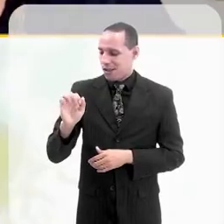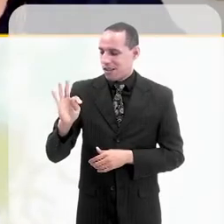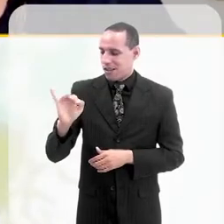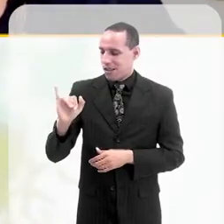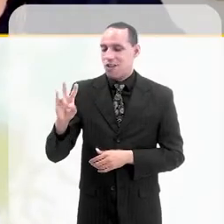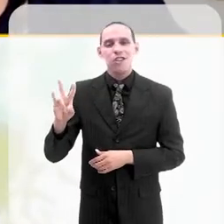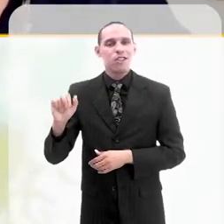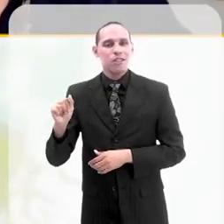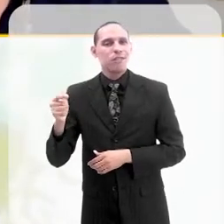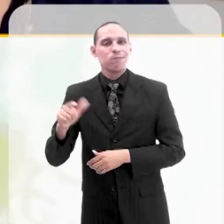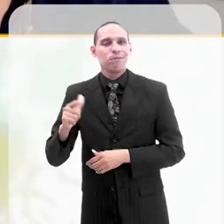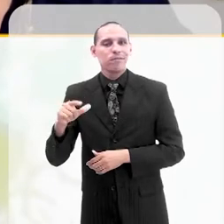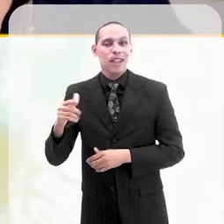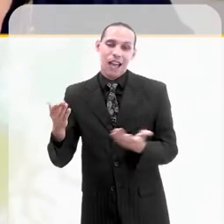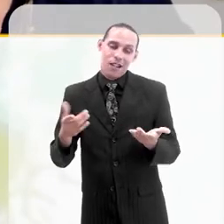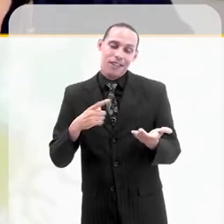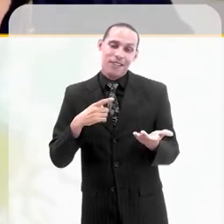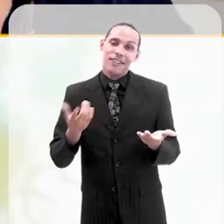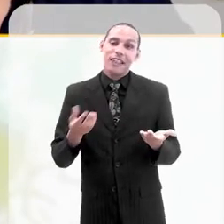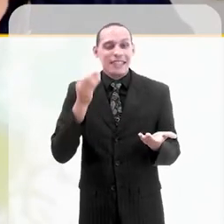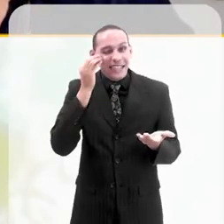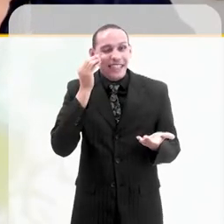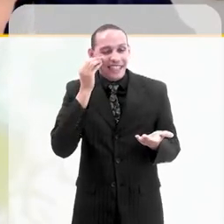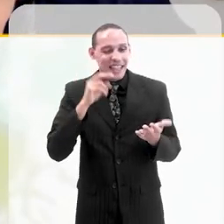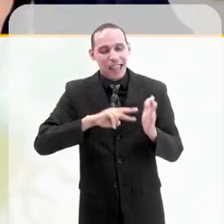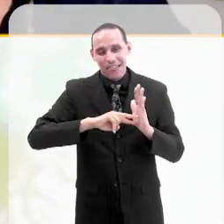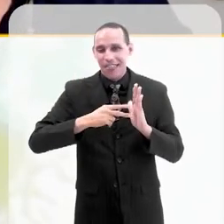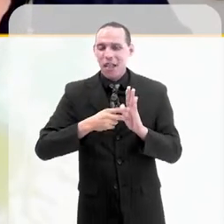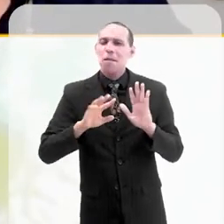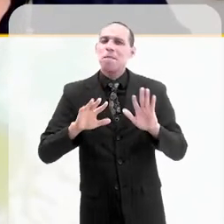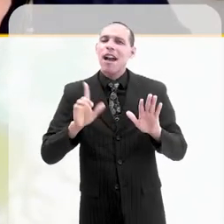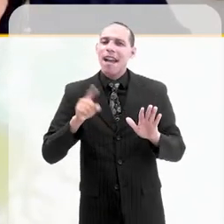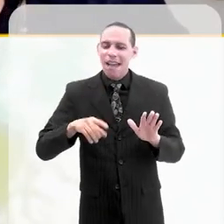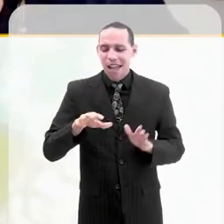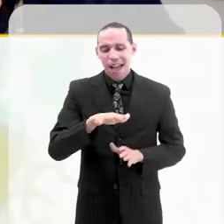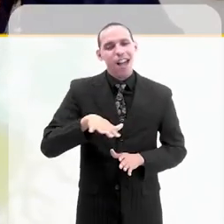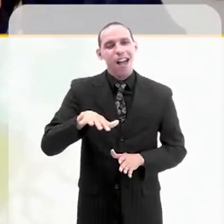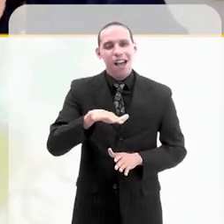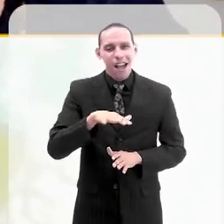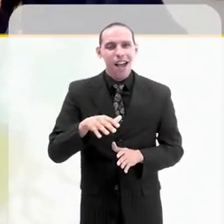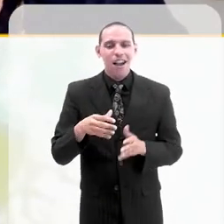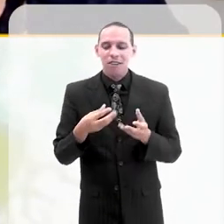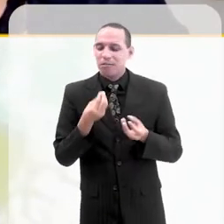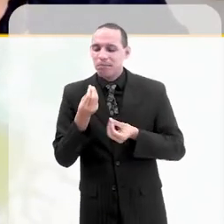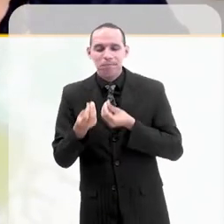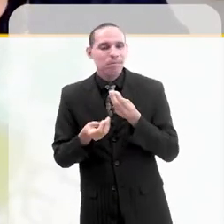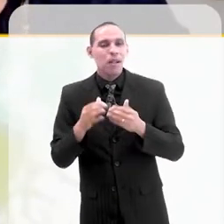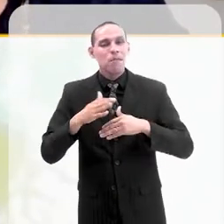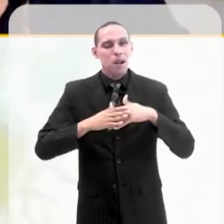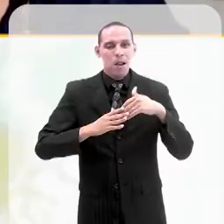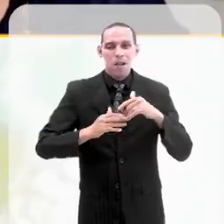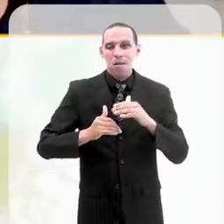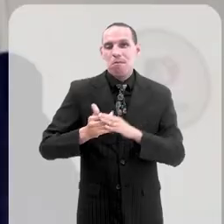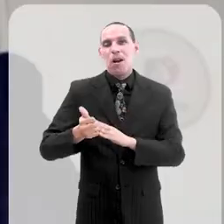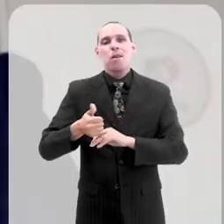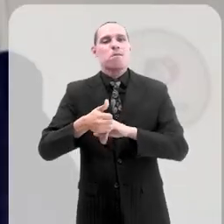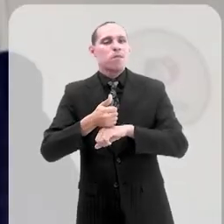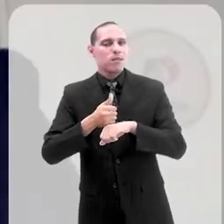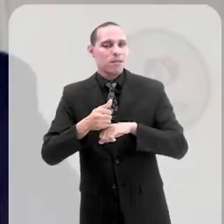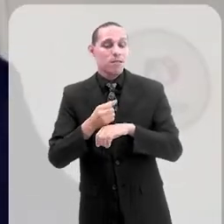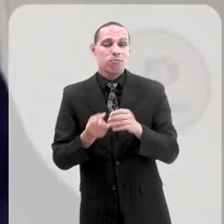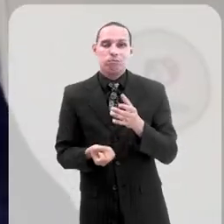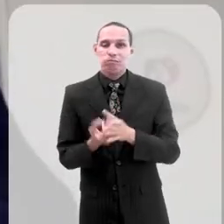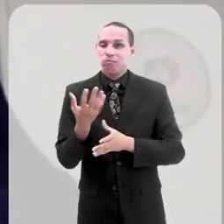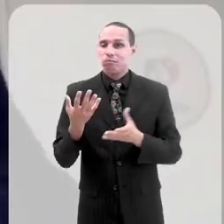essas tentativas. Mas é nada mais, nada menos, é uma área multissetorial, multiprofissional, que